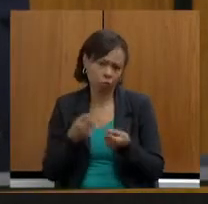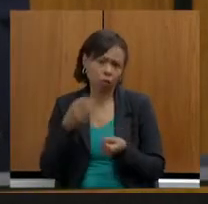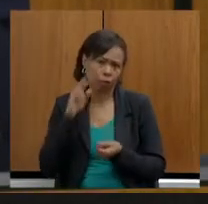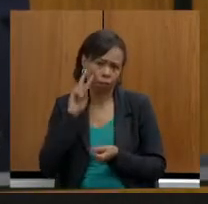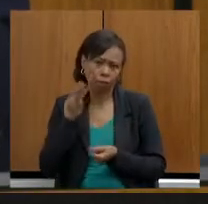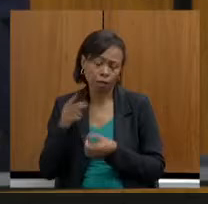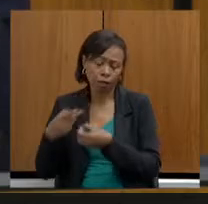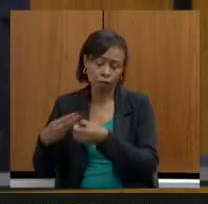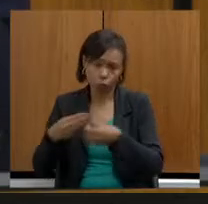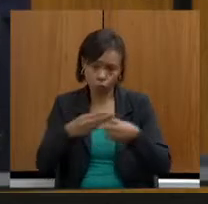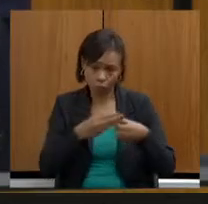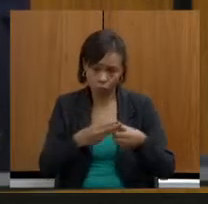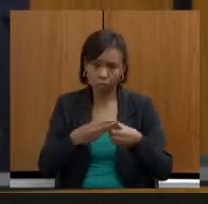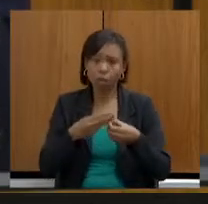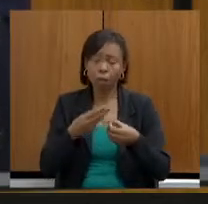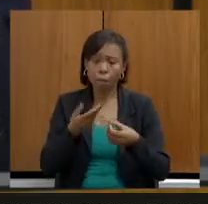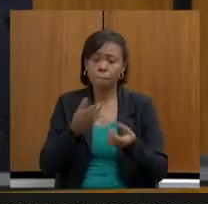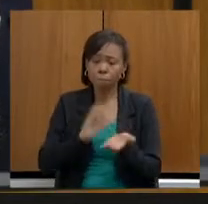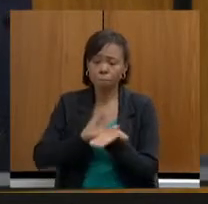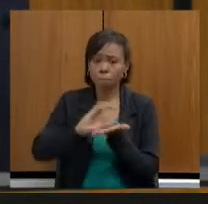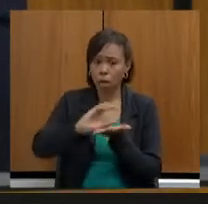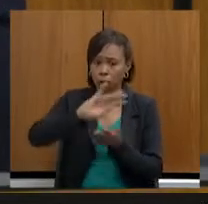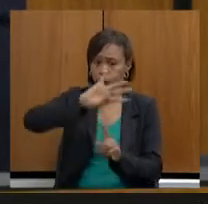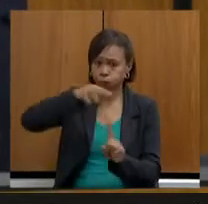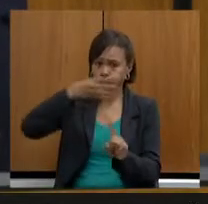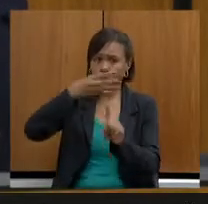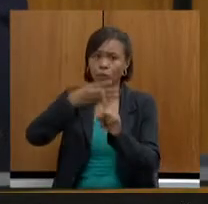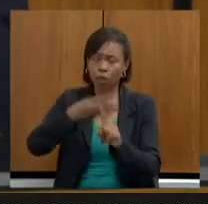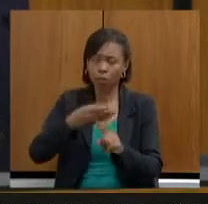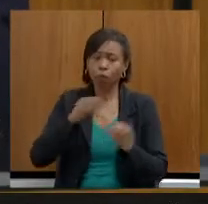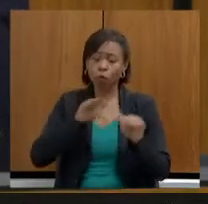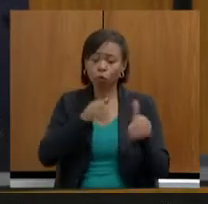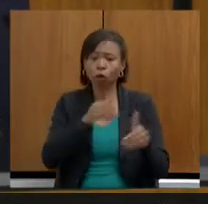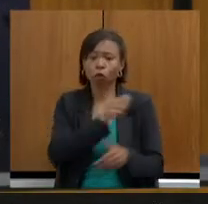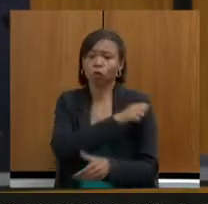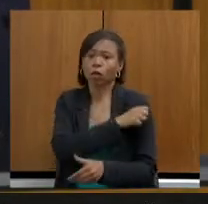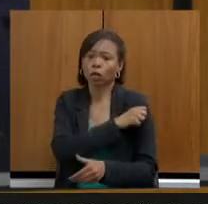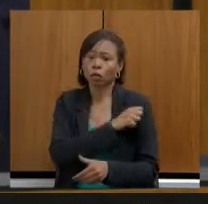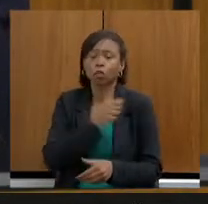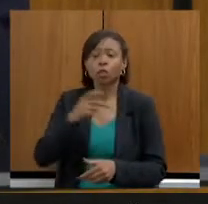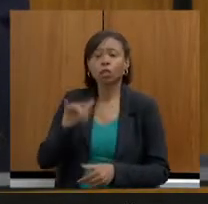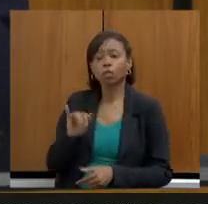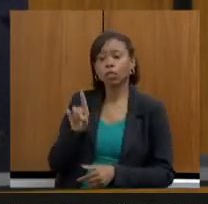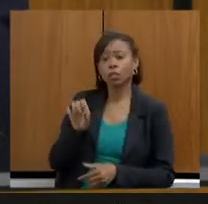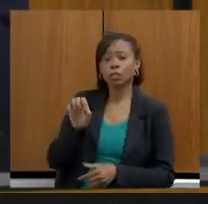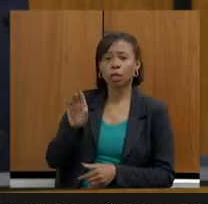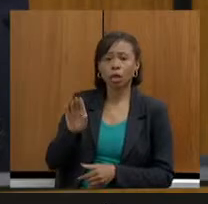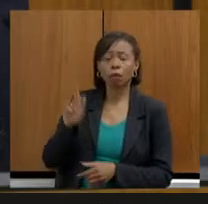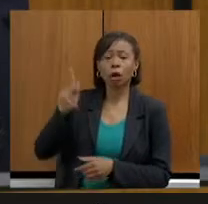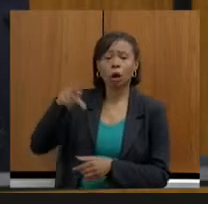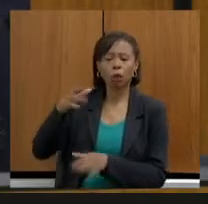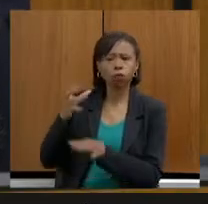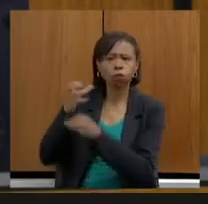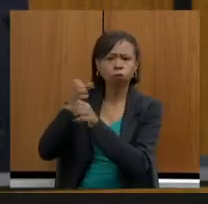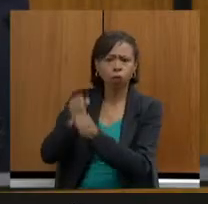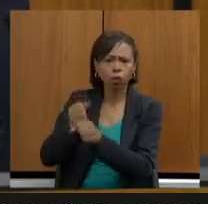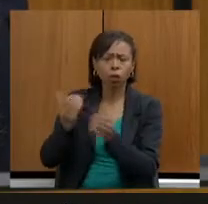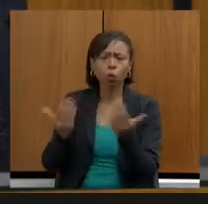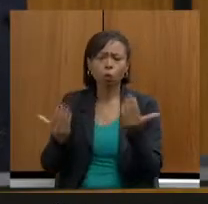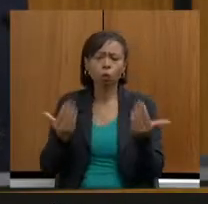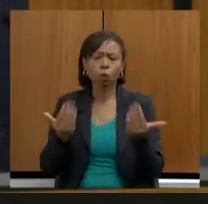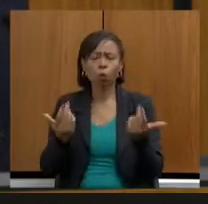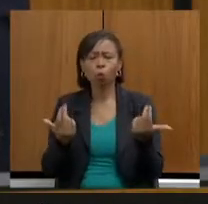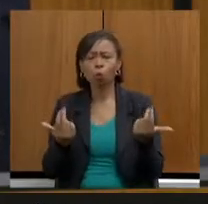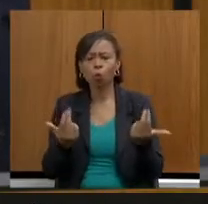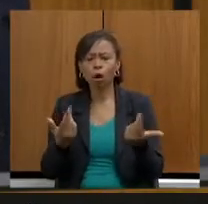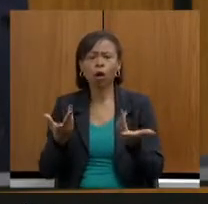municípios investem cerca de quatro vezes mais para o aluno e as notas do Ideb são muito semelhantes nas escolas estaduais e municipais